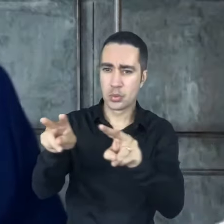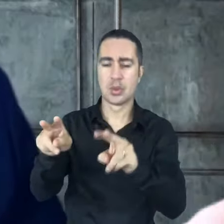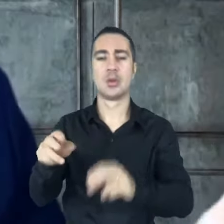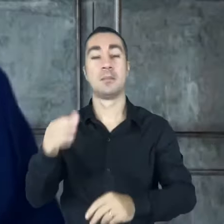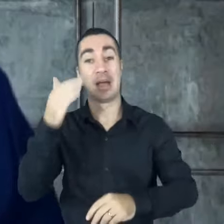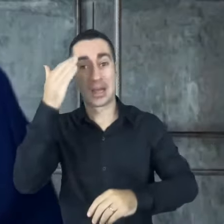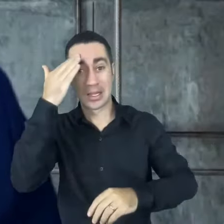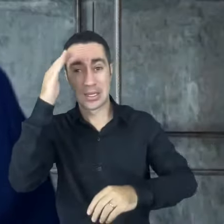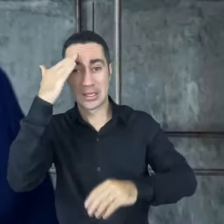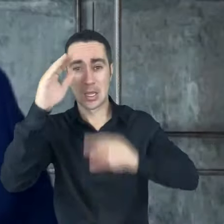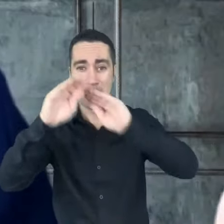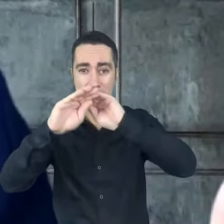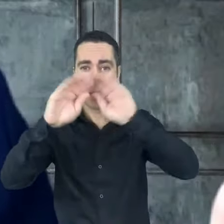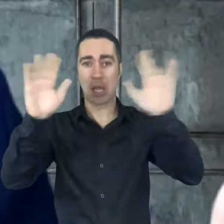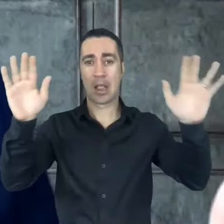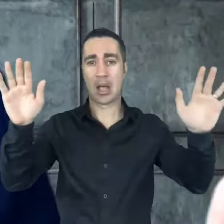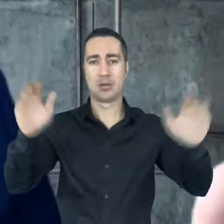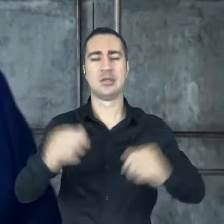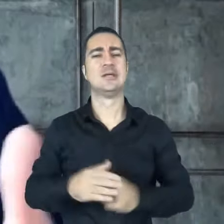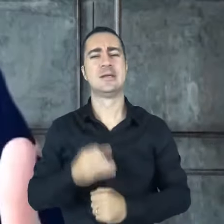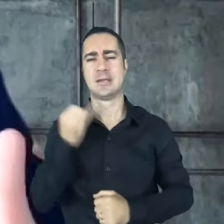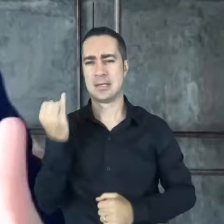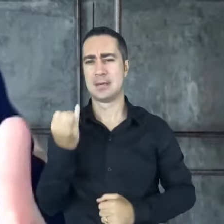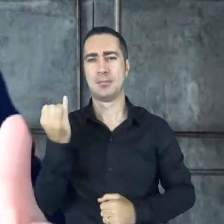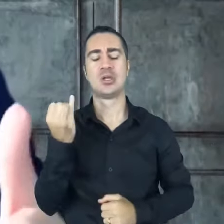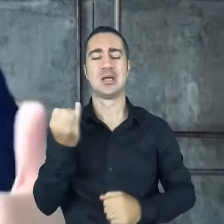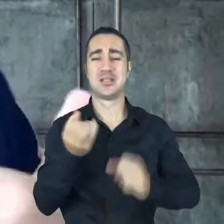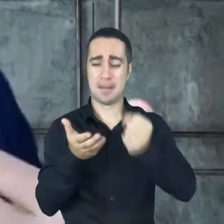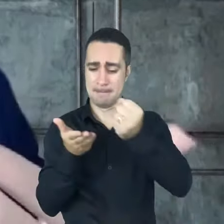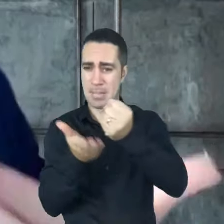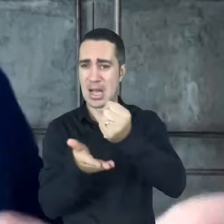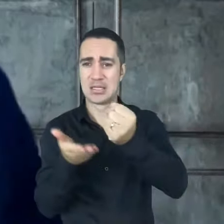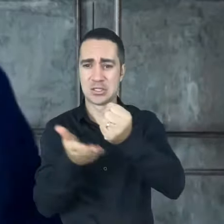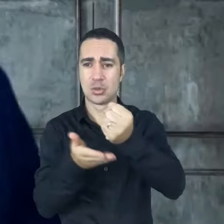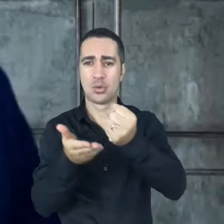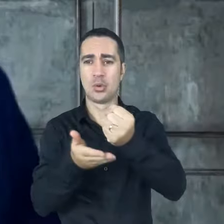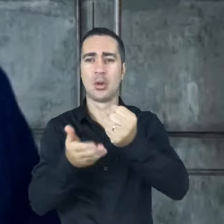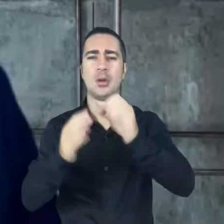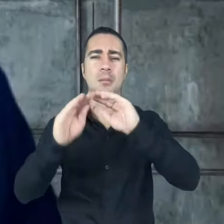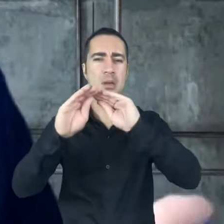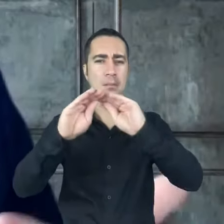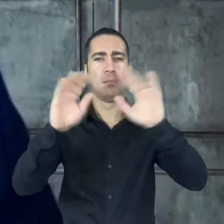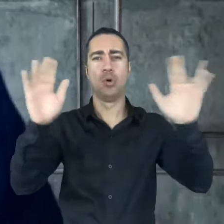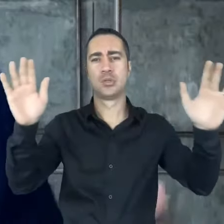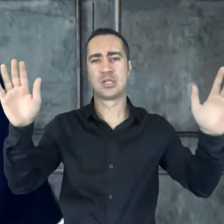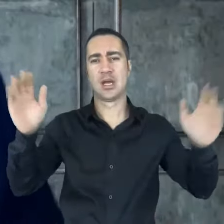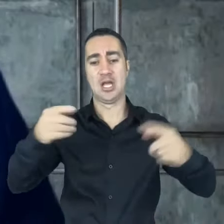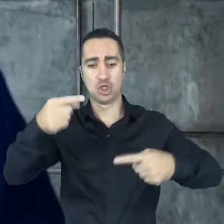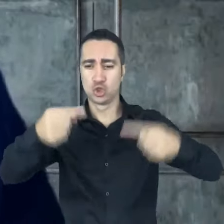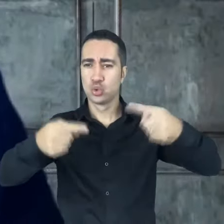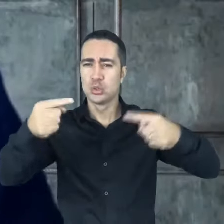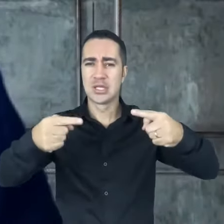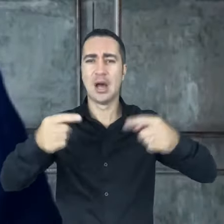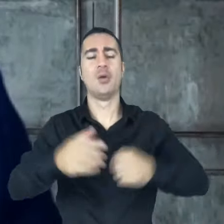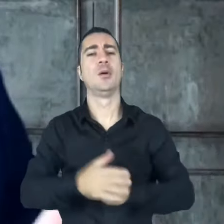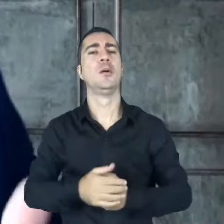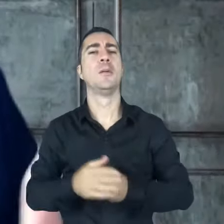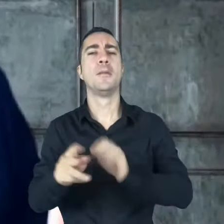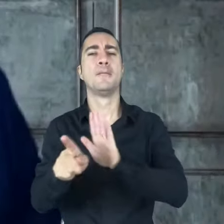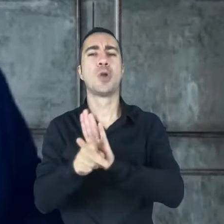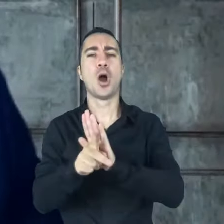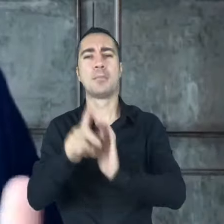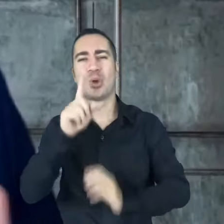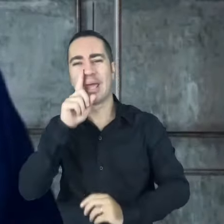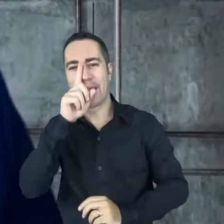Então, inventário é a coisa mais básica que se tem, né? Com relação à discussão de risco climático,